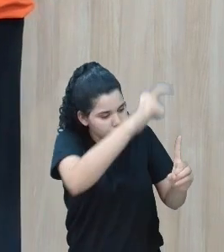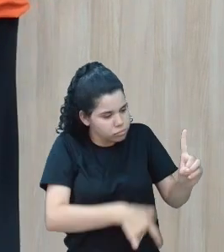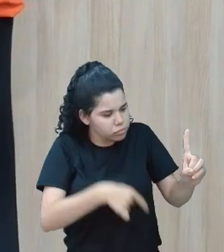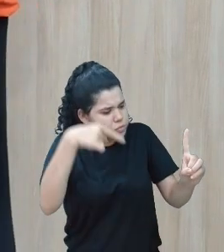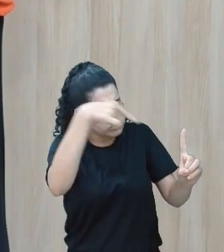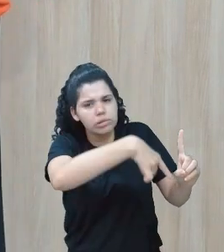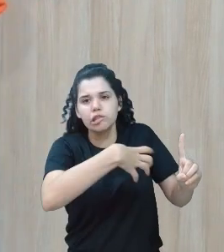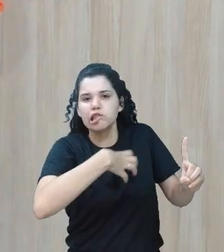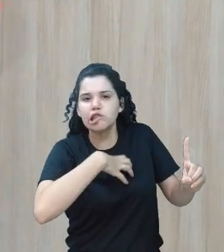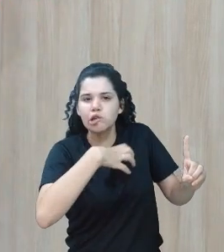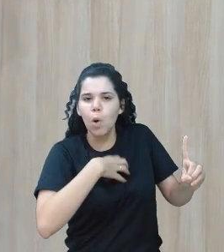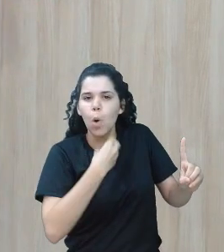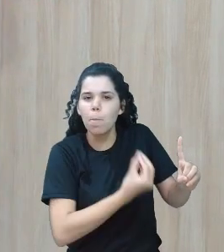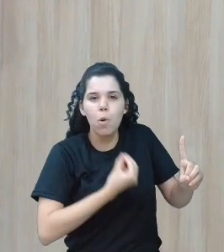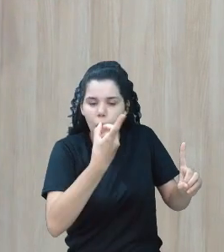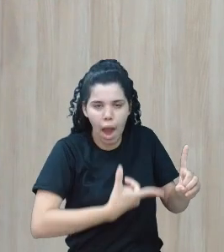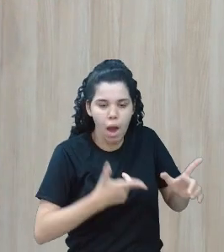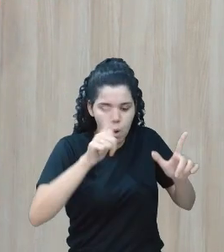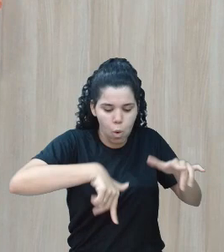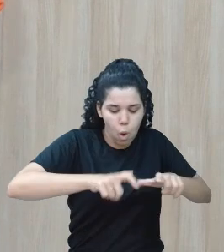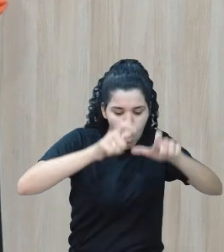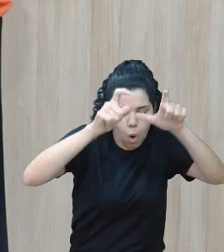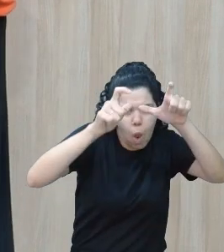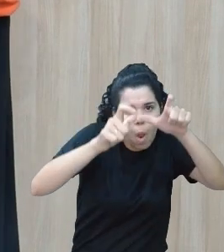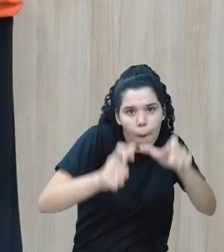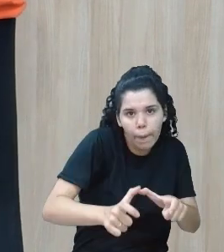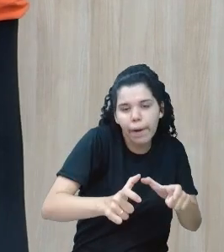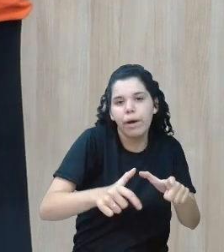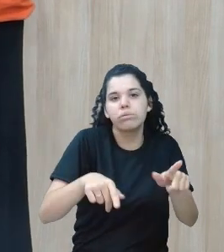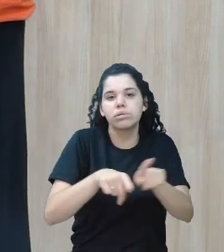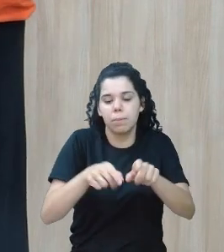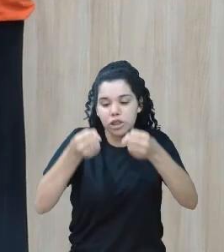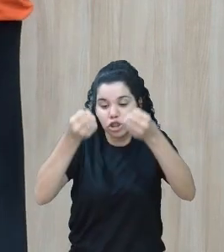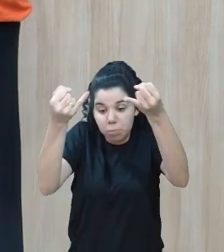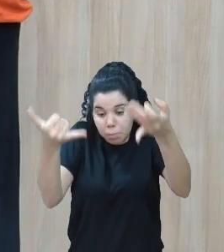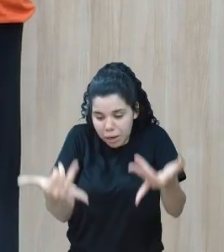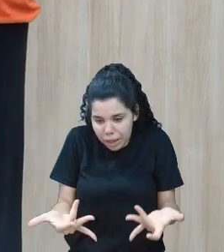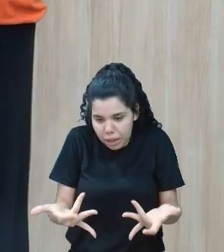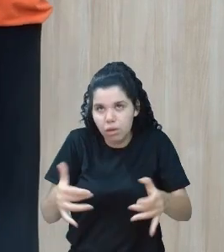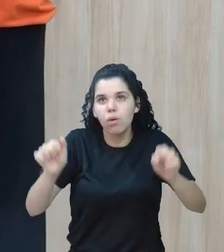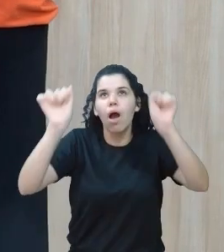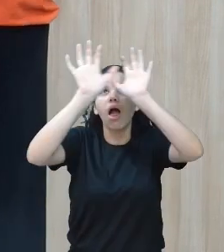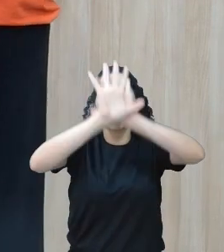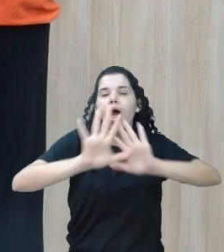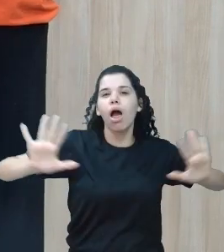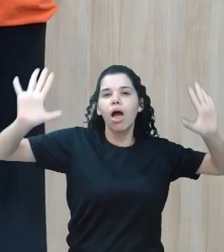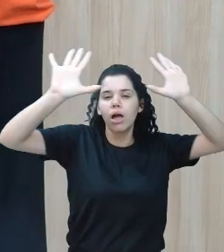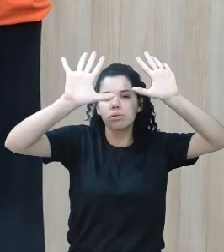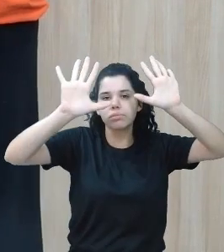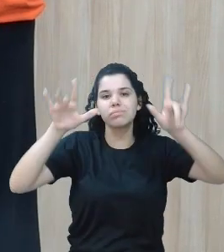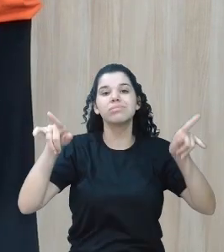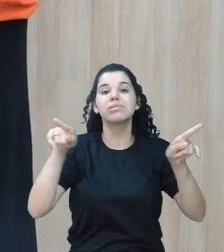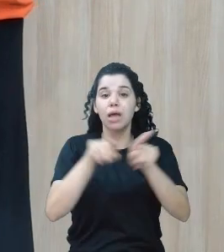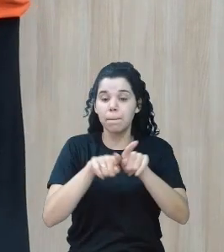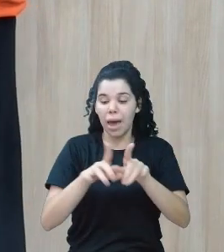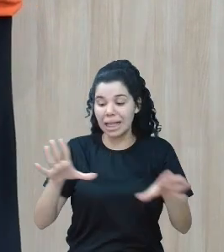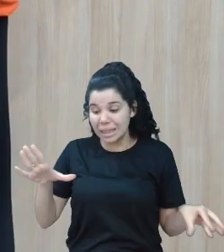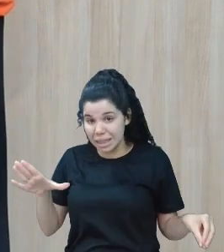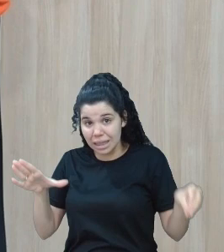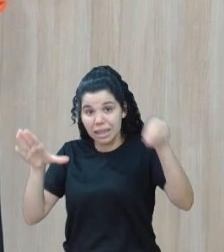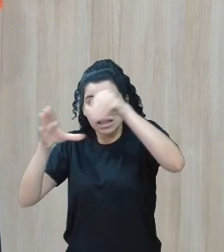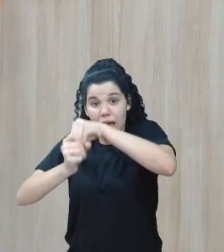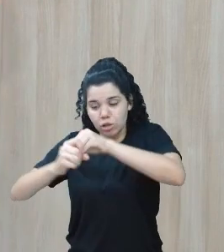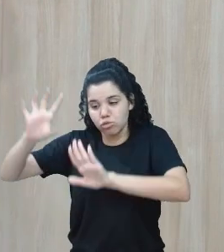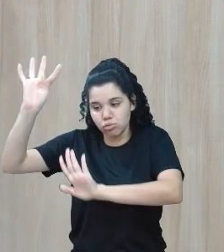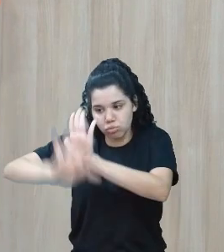eles são, digo como é o ambiente, eu descrevo a situação, eu descrevo uma paisagem, eu também tenho naquele